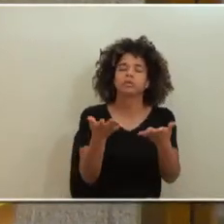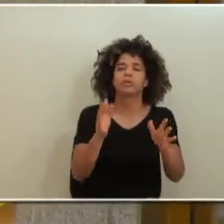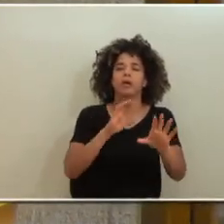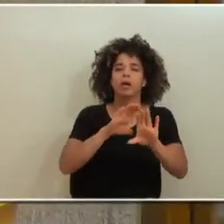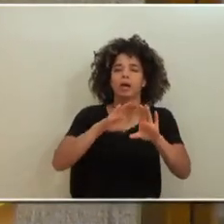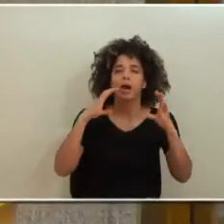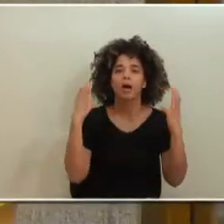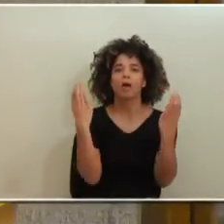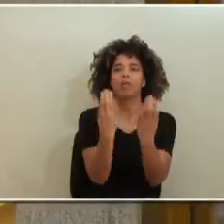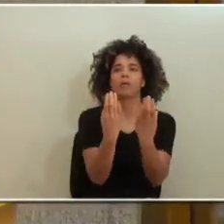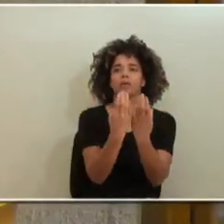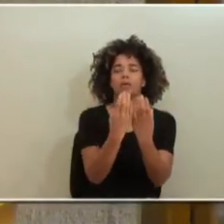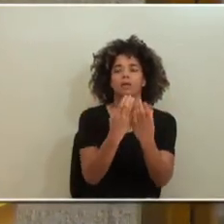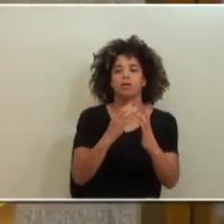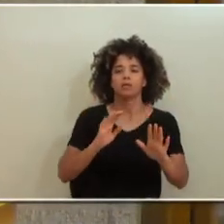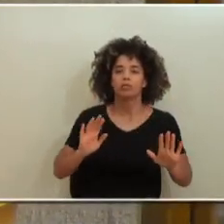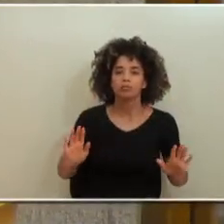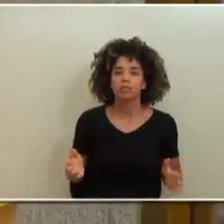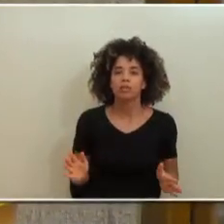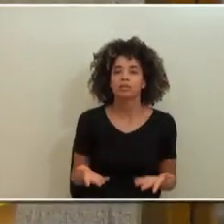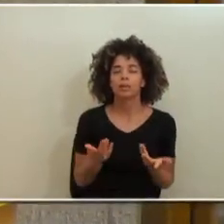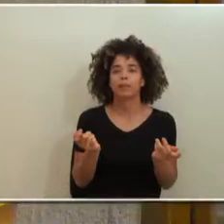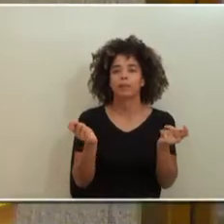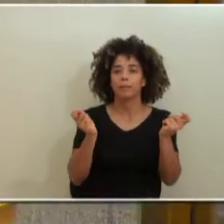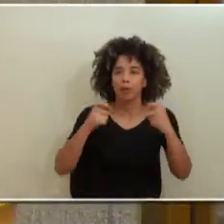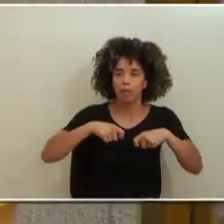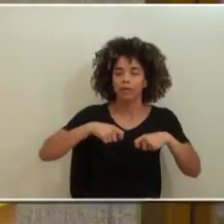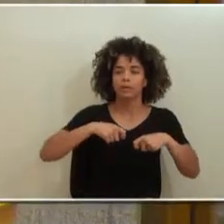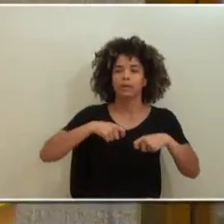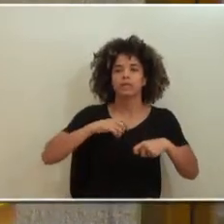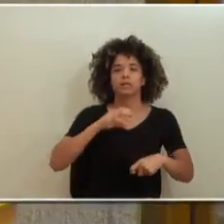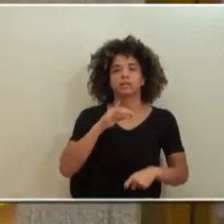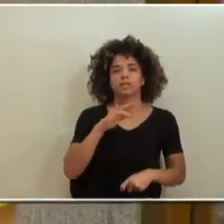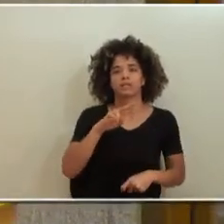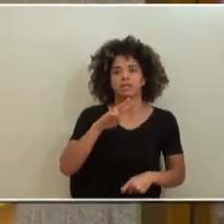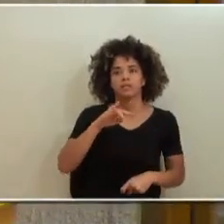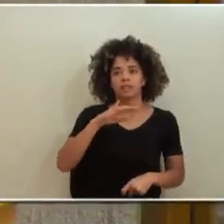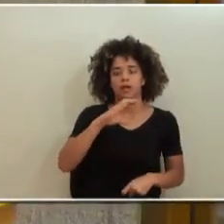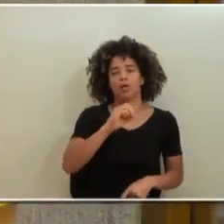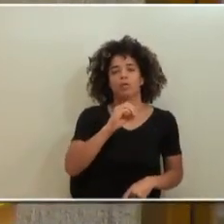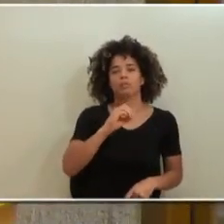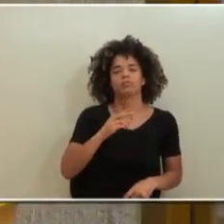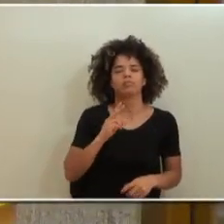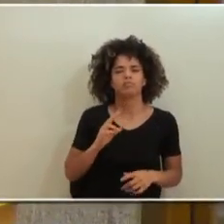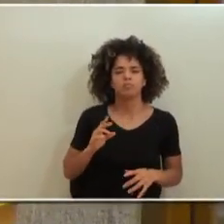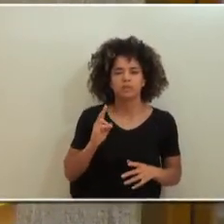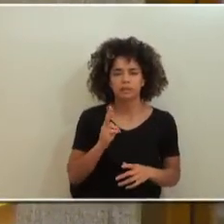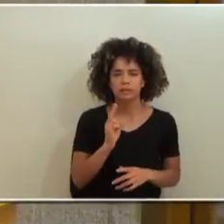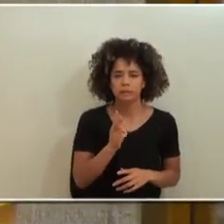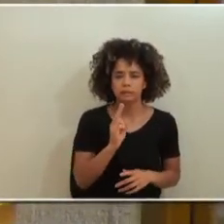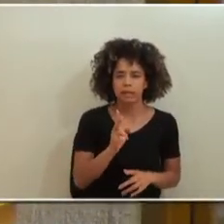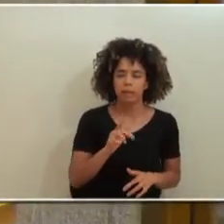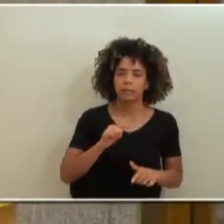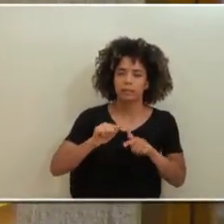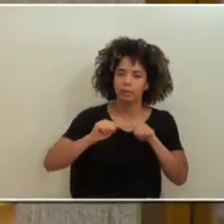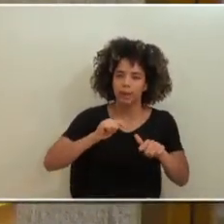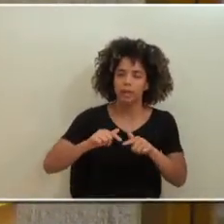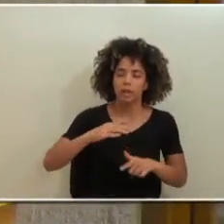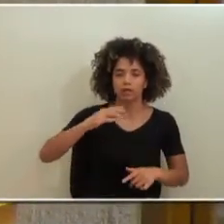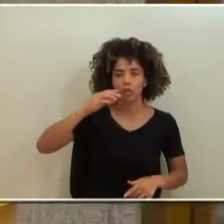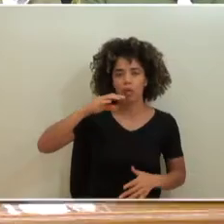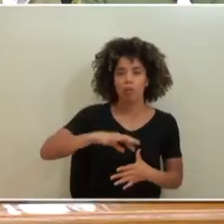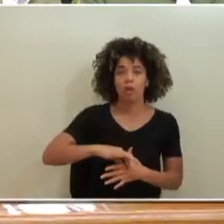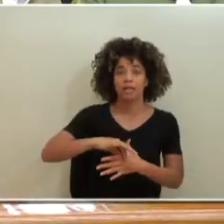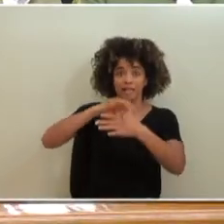cívico floresceu ao longo de décadas, dedicando incansáveis horas como líder escoteiro. Ao longo